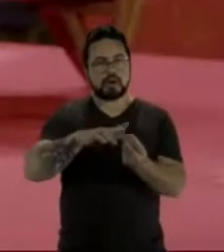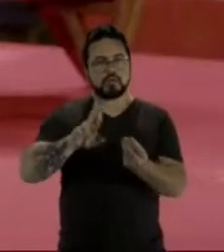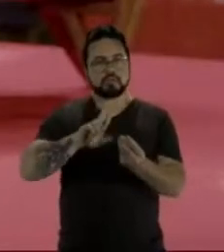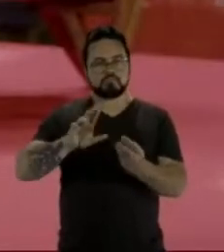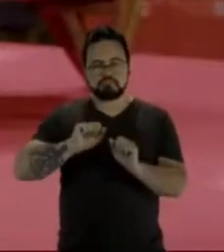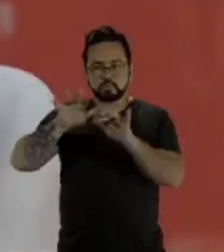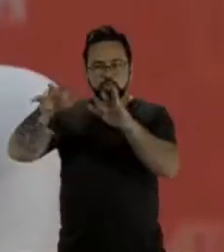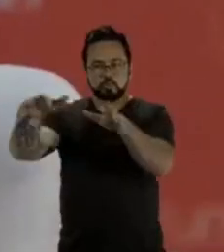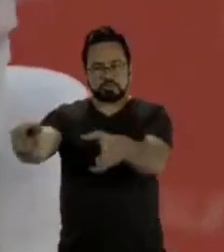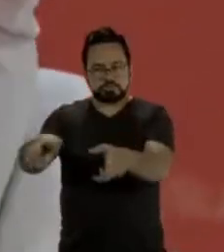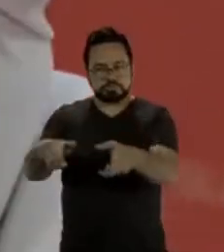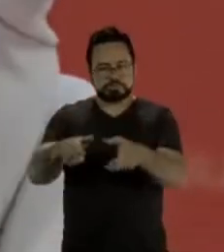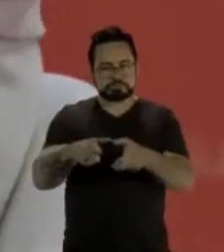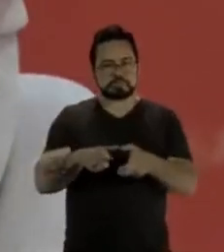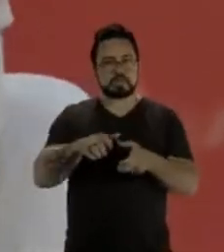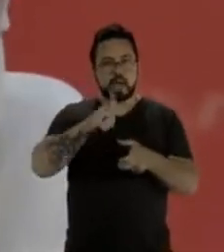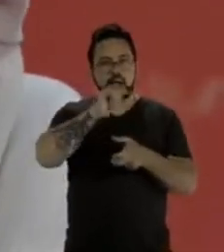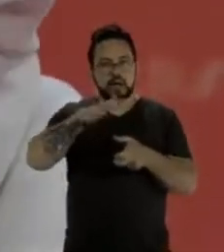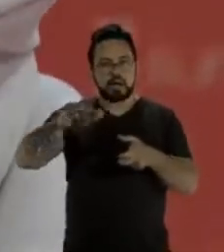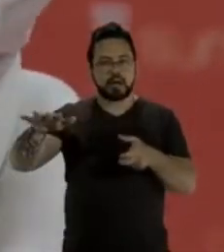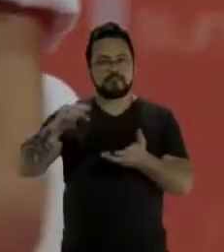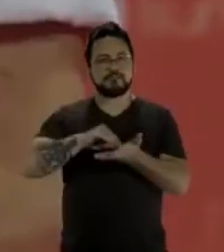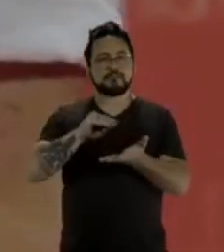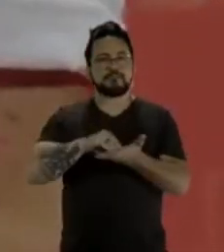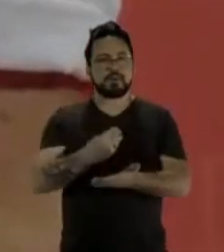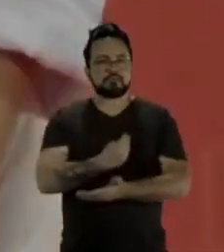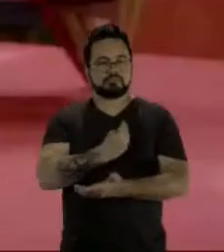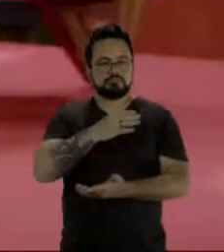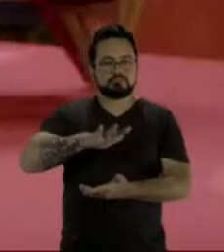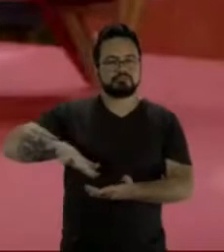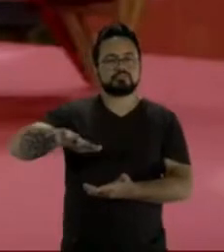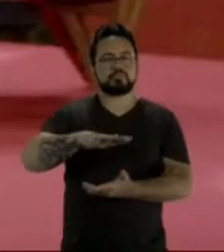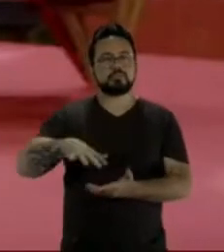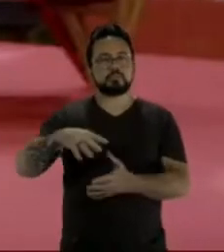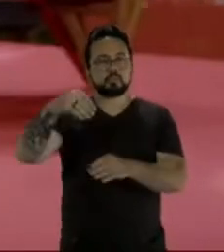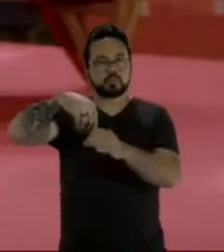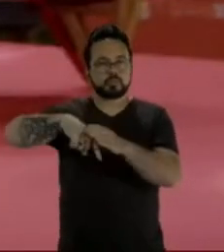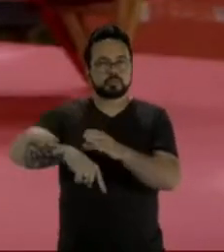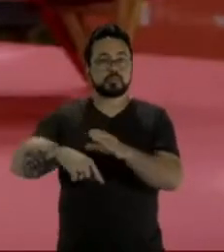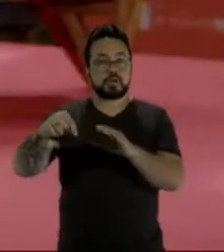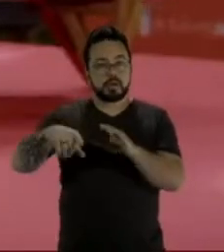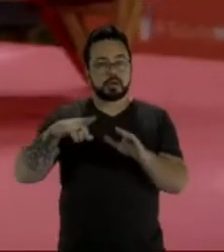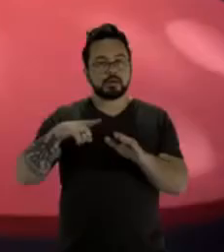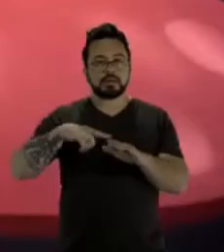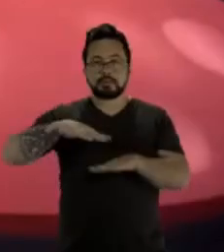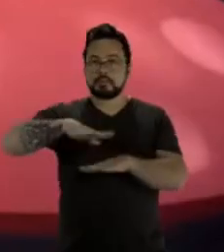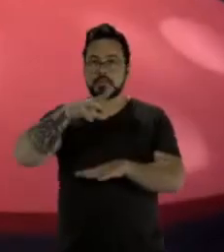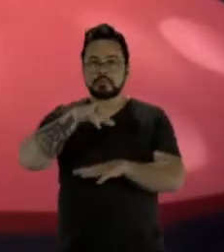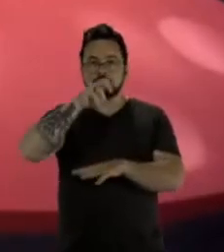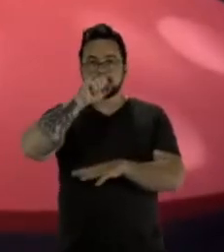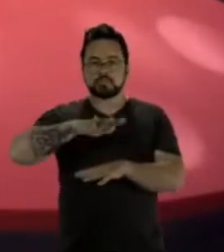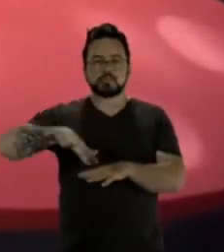de pesca, você tira a vida do mar. A gente está sem o grande colocador de oxigênio do mundo. É